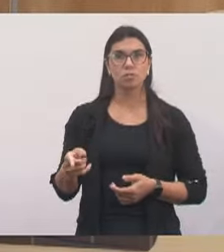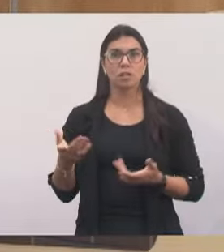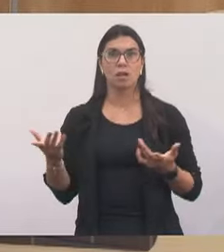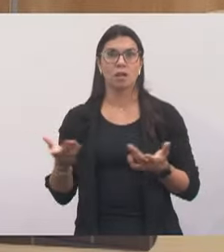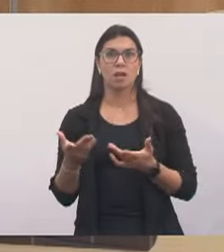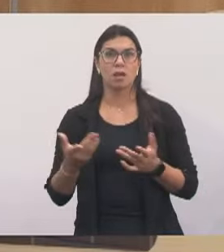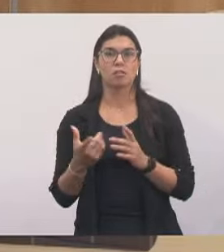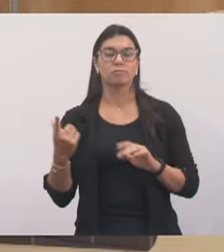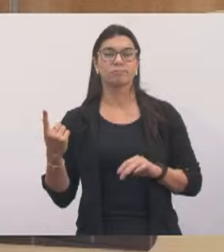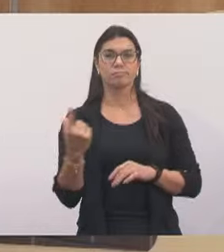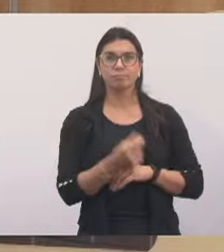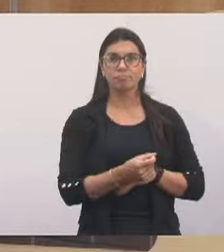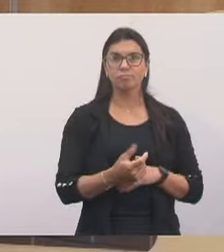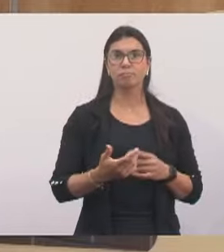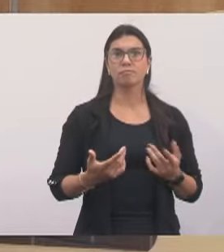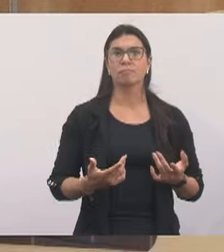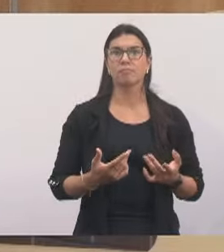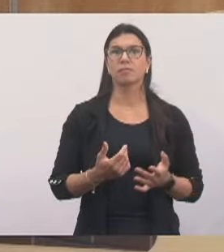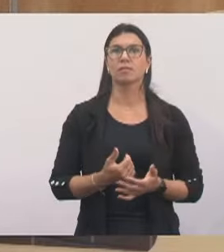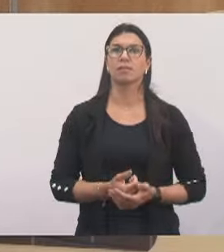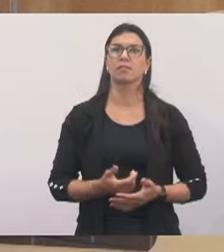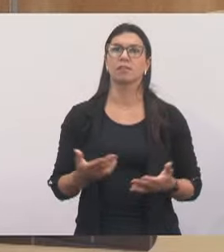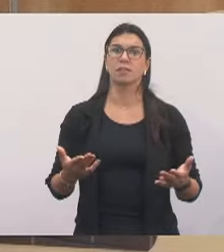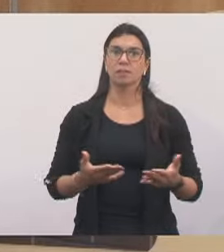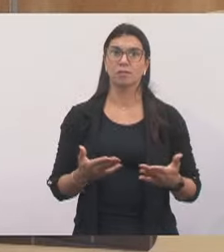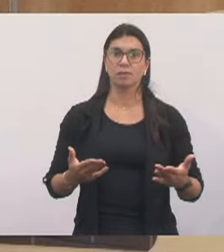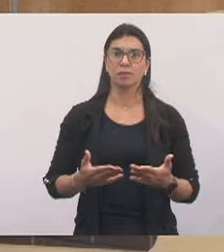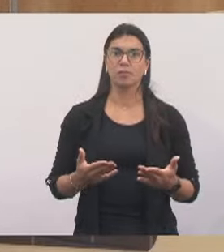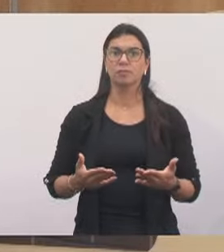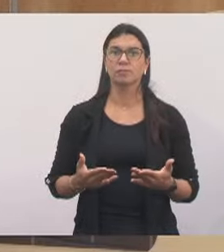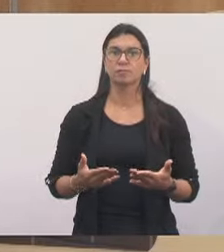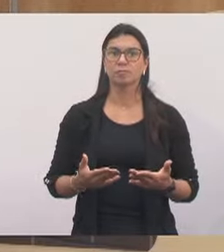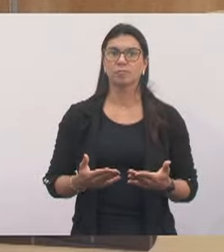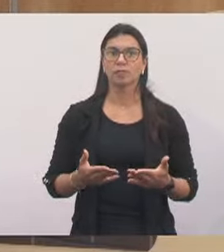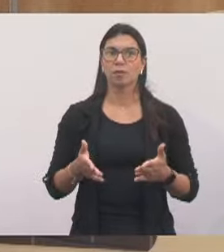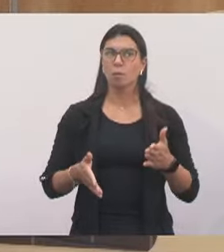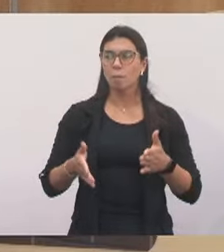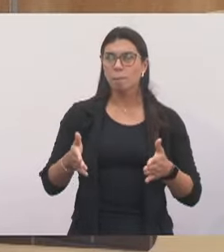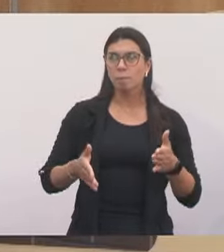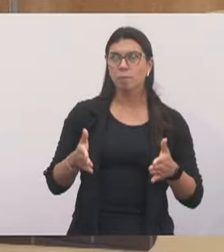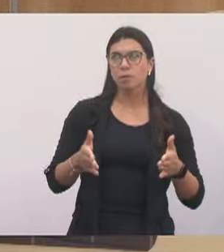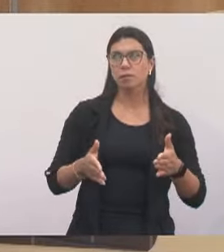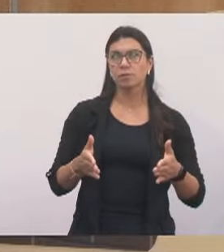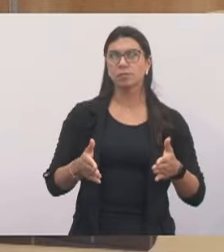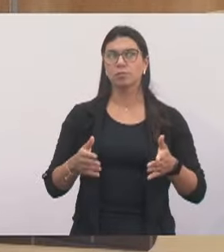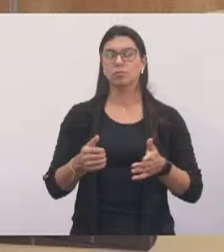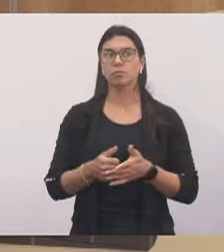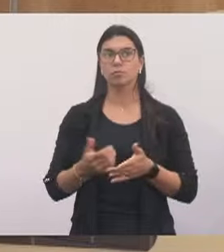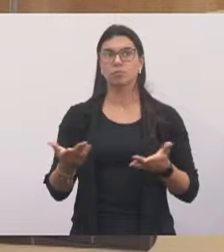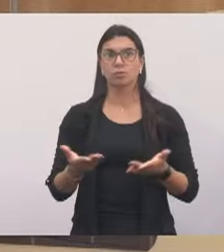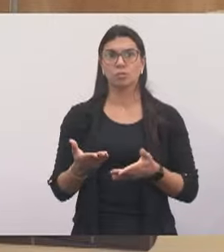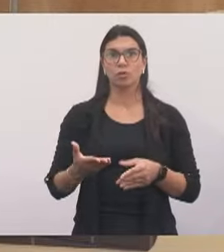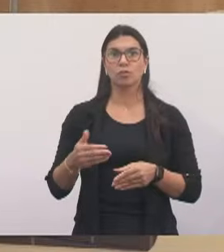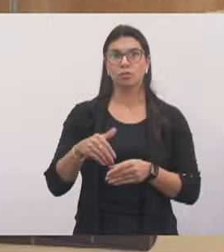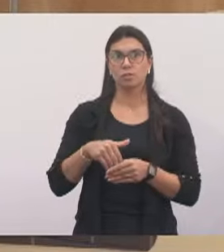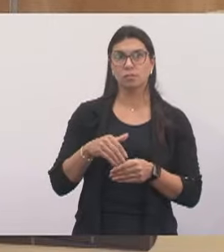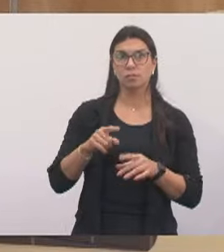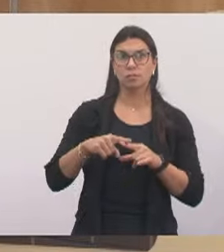aqui deixando a gente, né? Assim, nesse período agora, tudo mais,